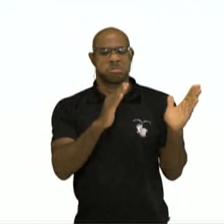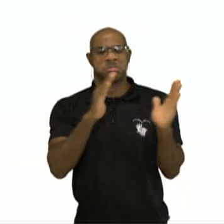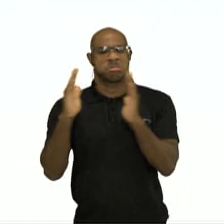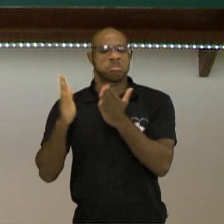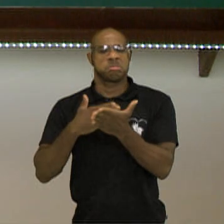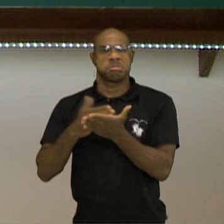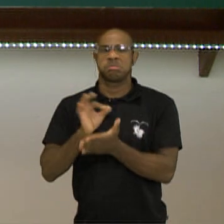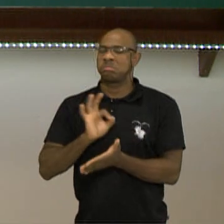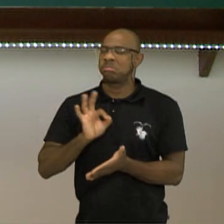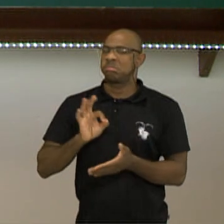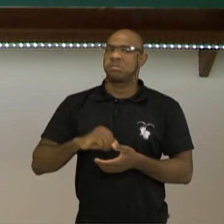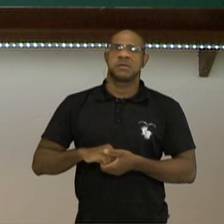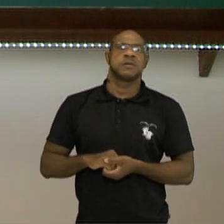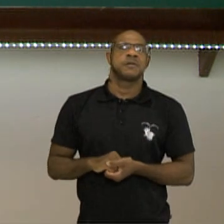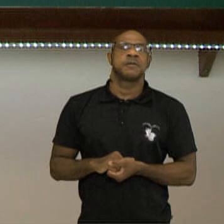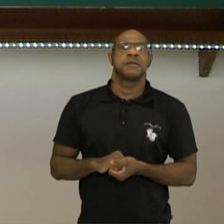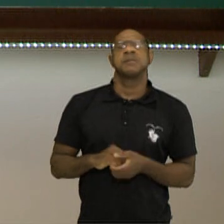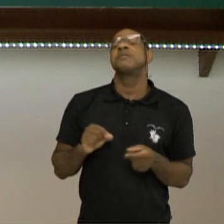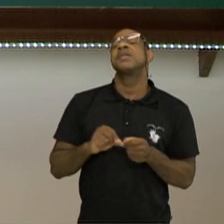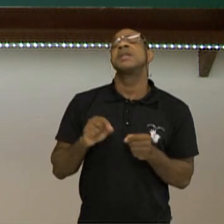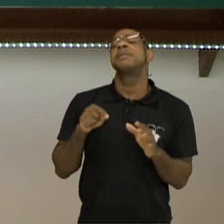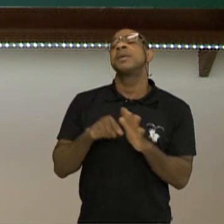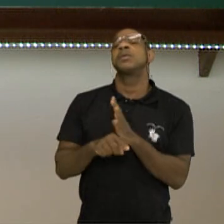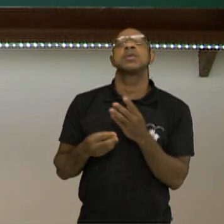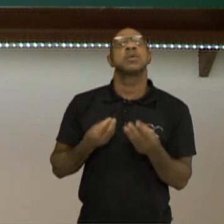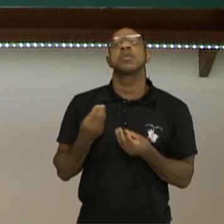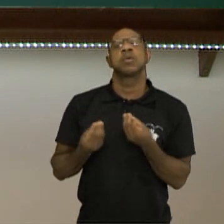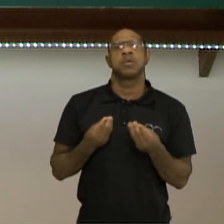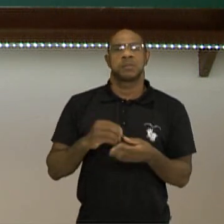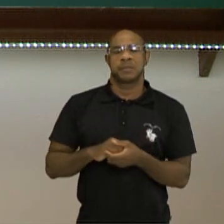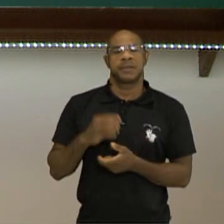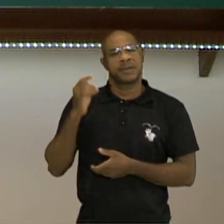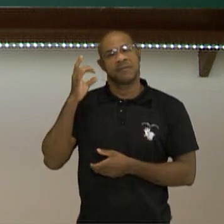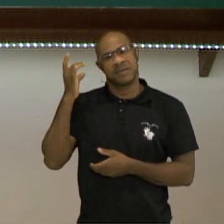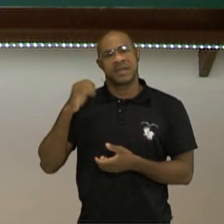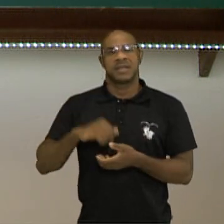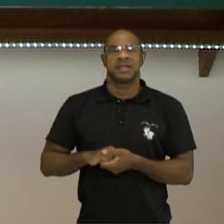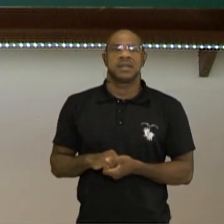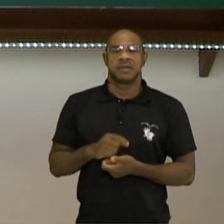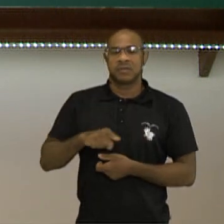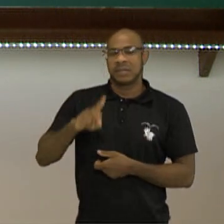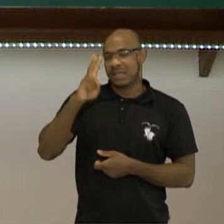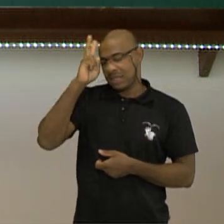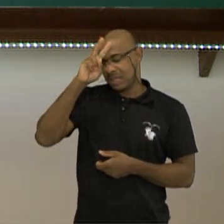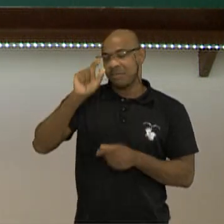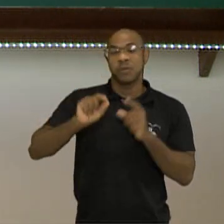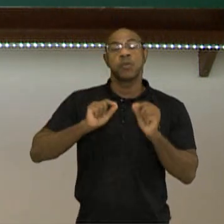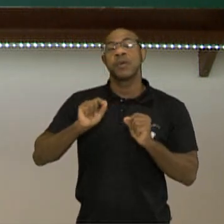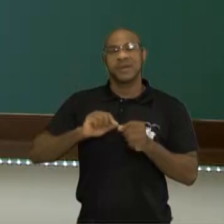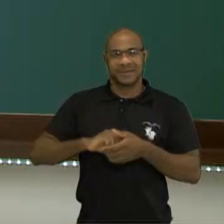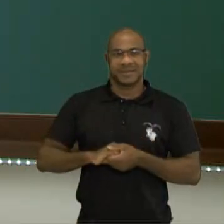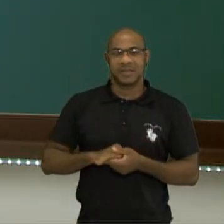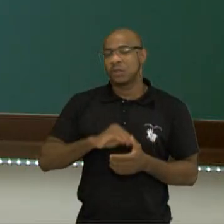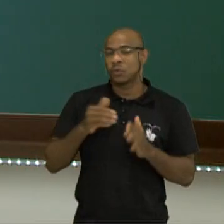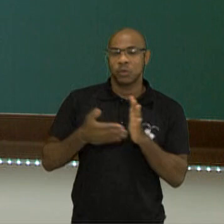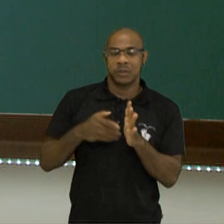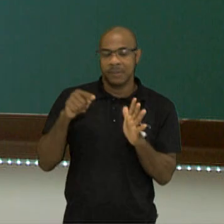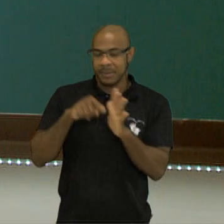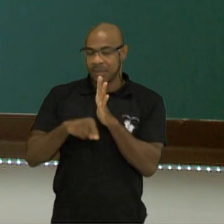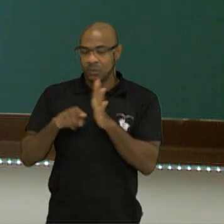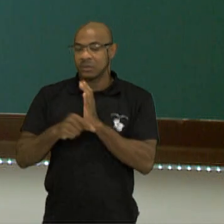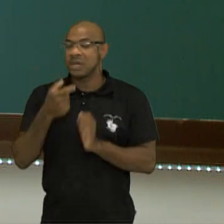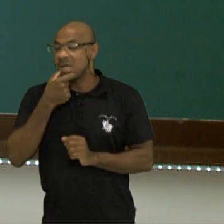Beleza, essa foi simples. E para fazer pergunta? Também é fácil desde que você se lembre. Toda pergunta na